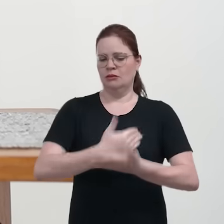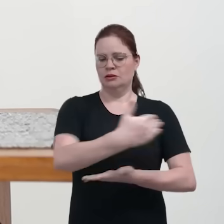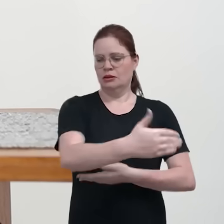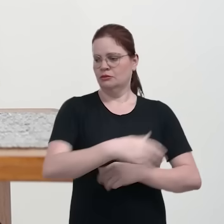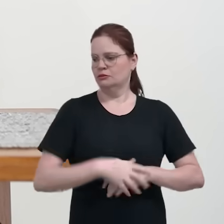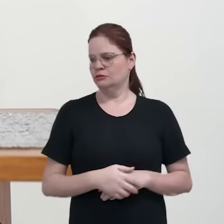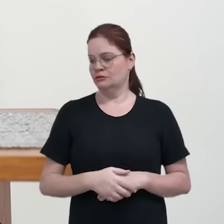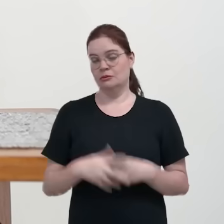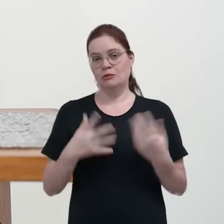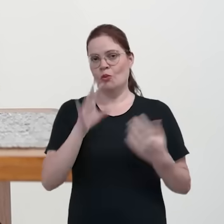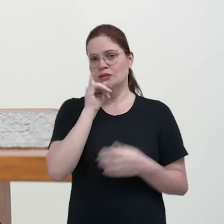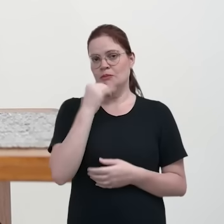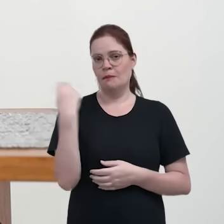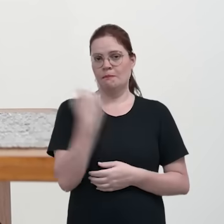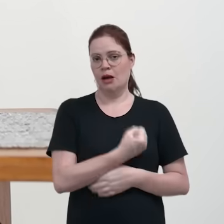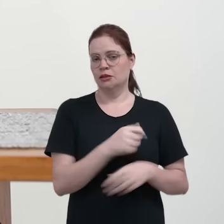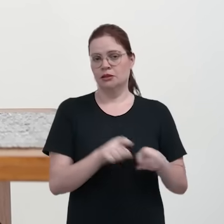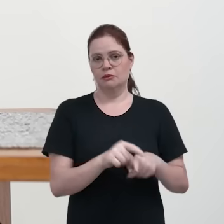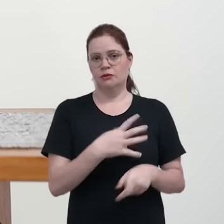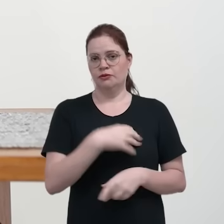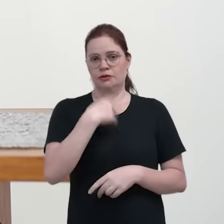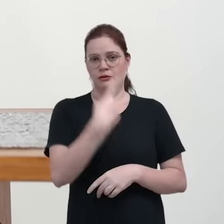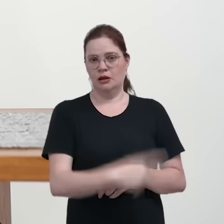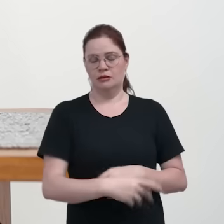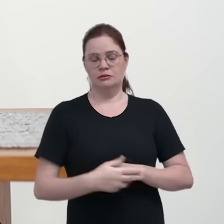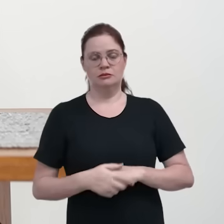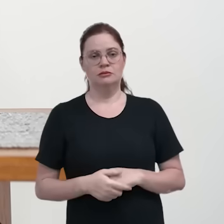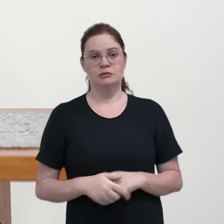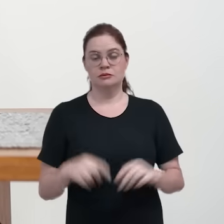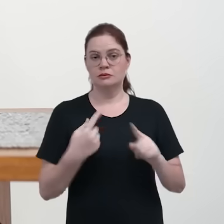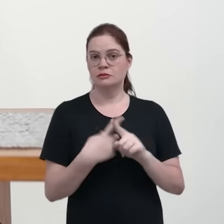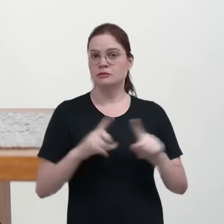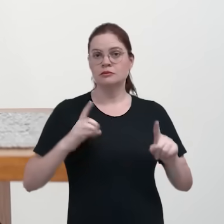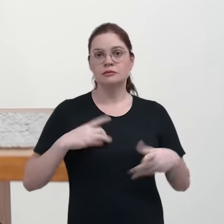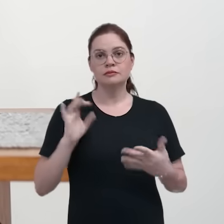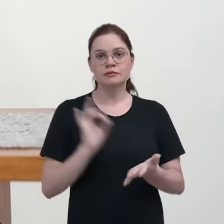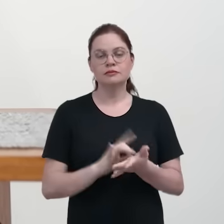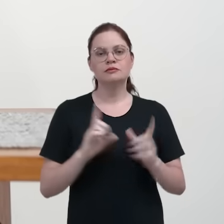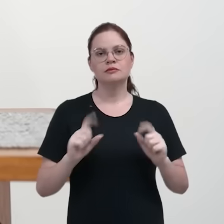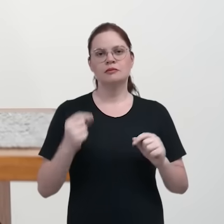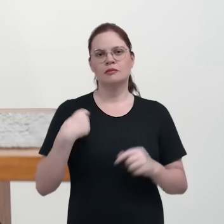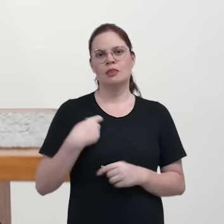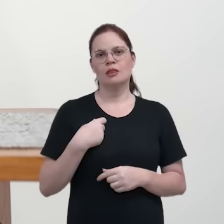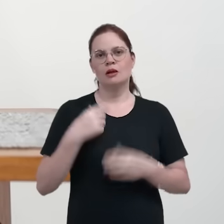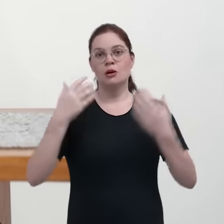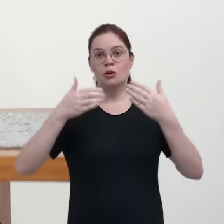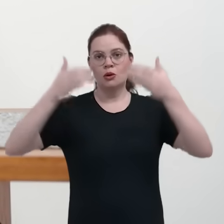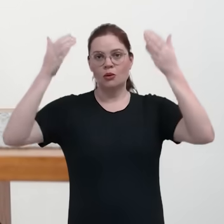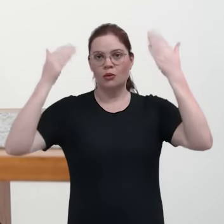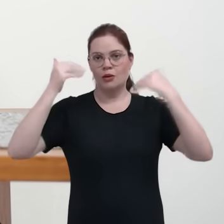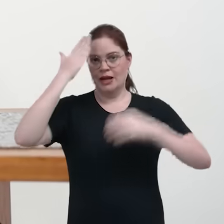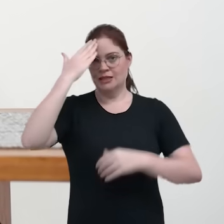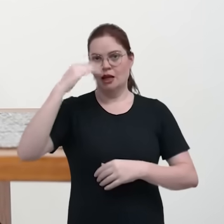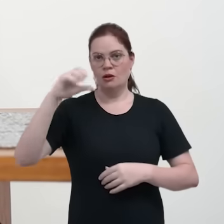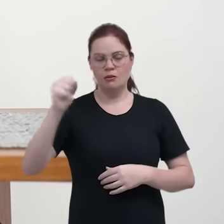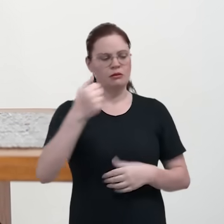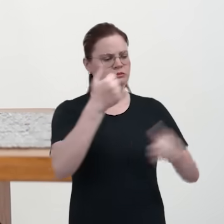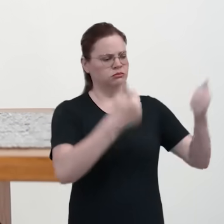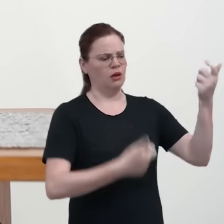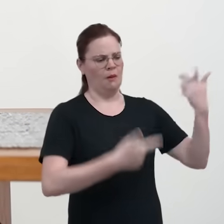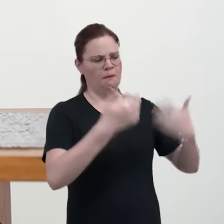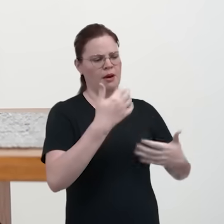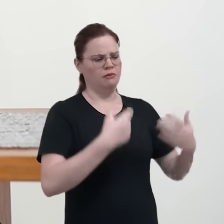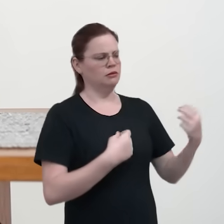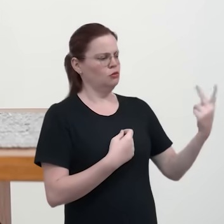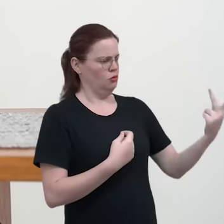seja tirado a sua vida. Mas, na verdade, o rei Salomão, quando ouviu tudo